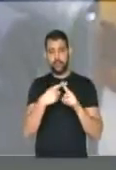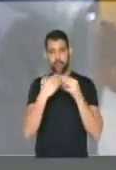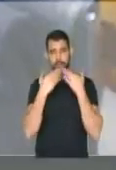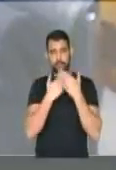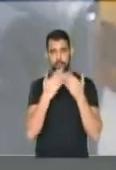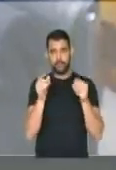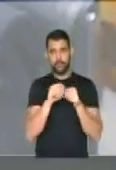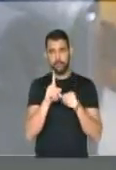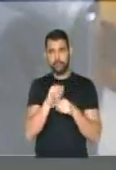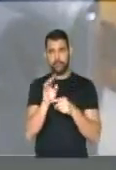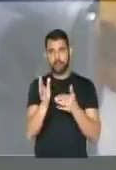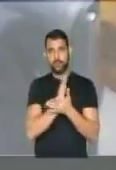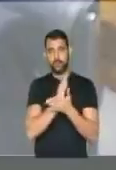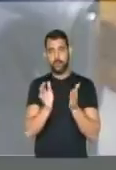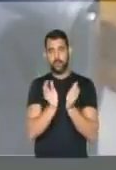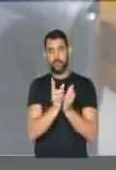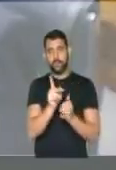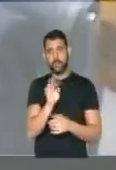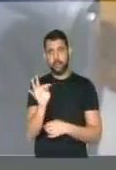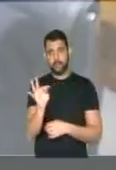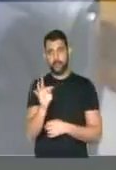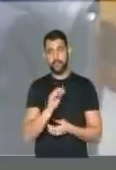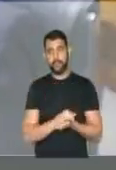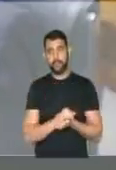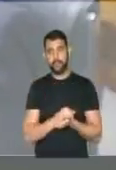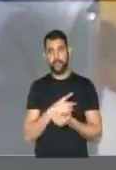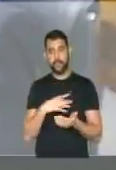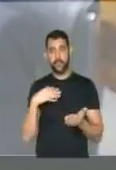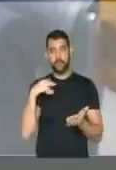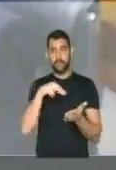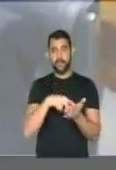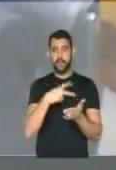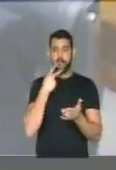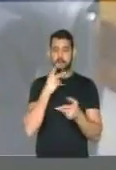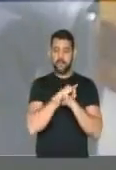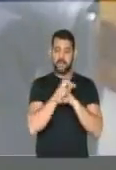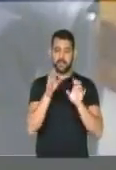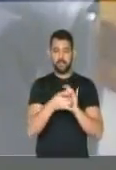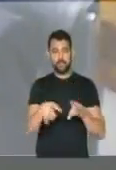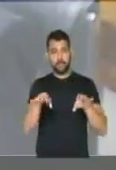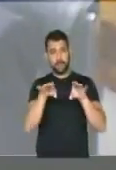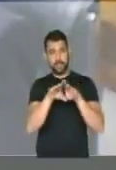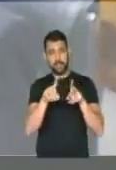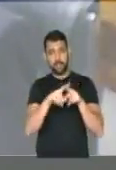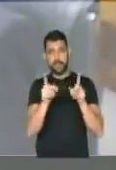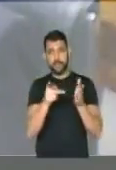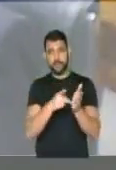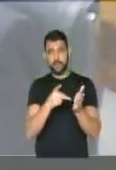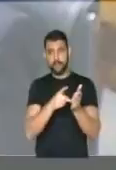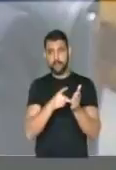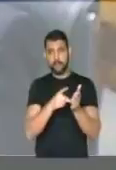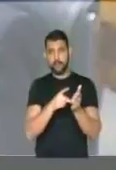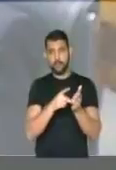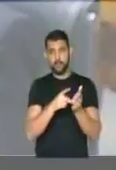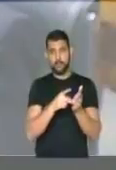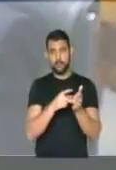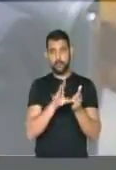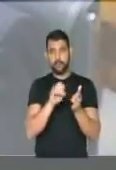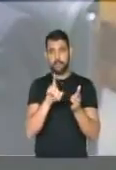do paradoxo do que é o Partido dos Trabalhadores, que vem aqui e prega a respeito da democracia, mas, na verdade, é uma casca